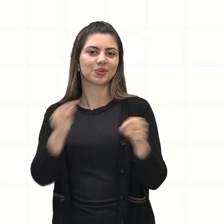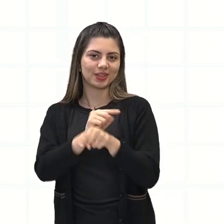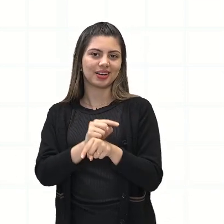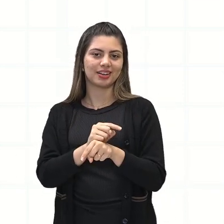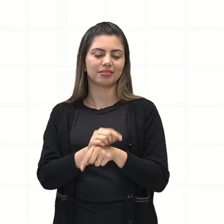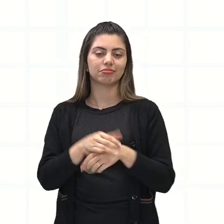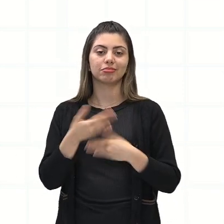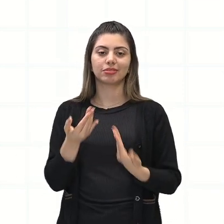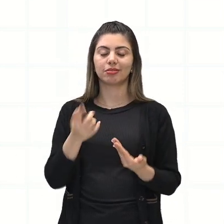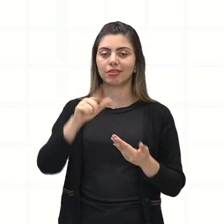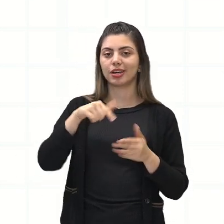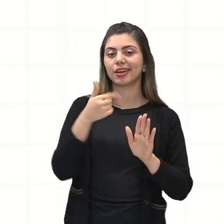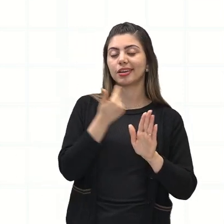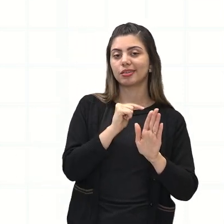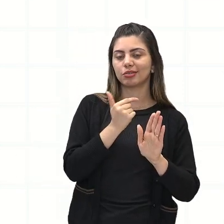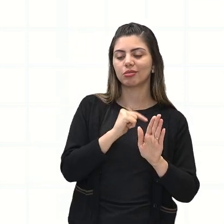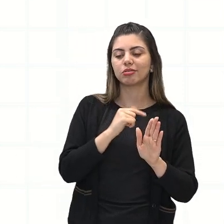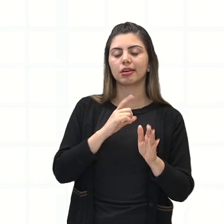ironia no contexto